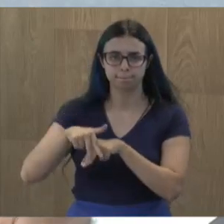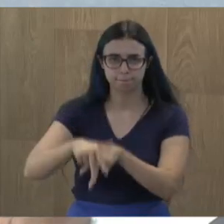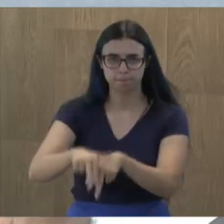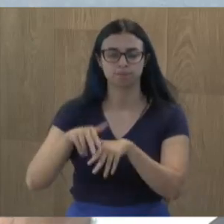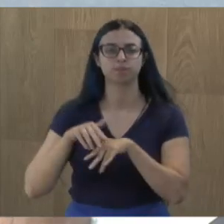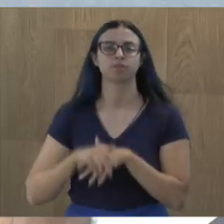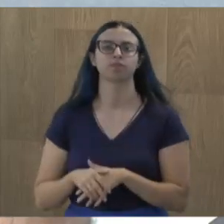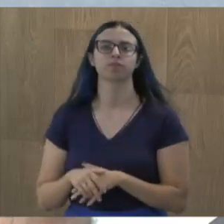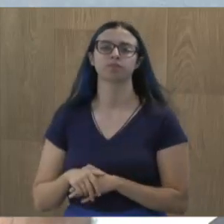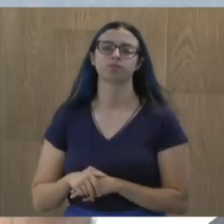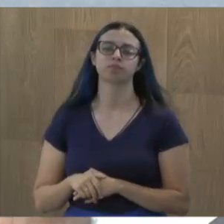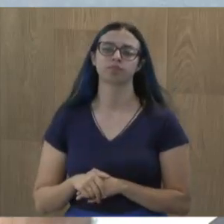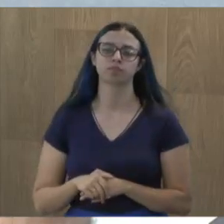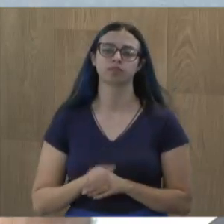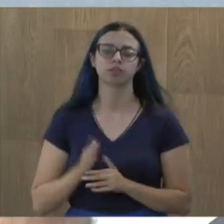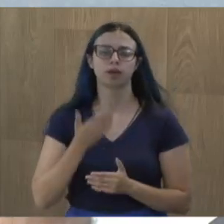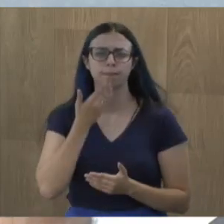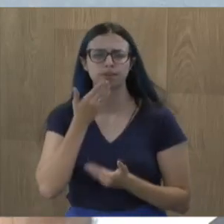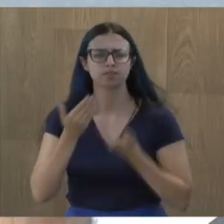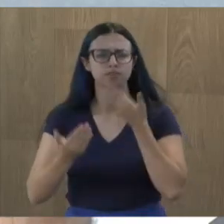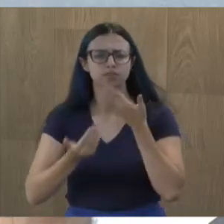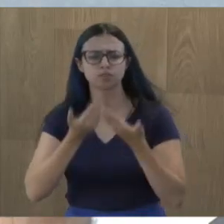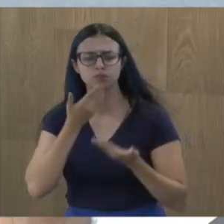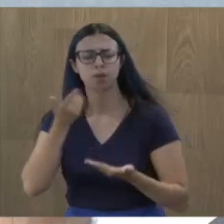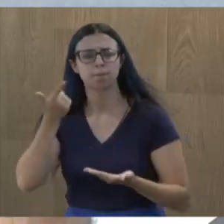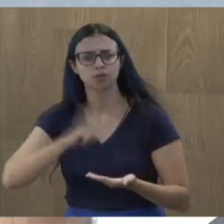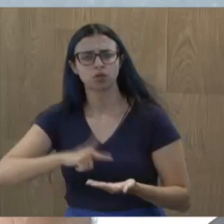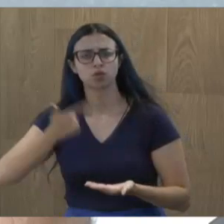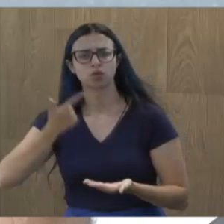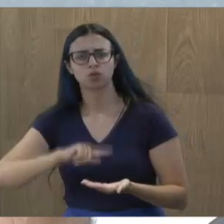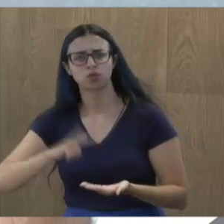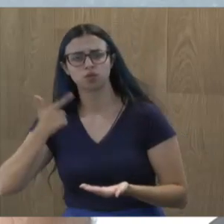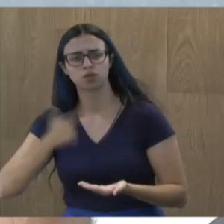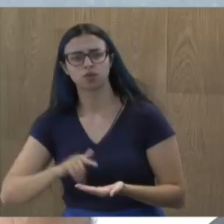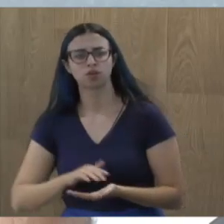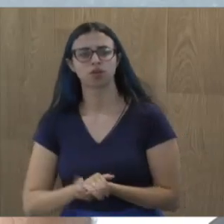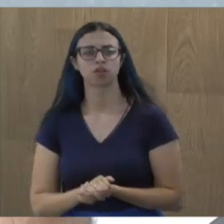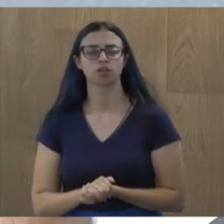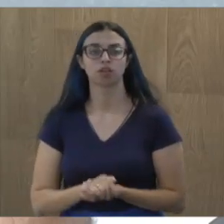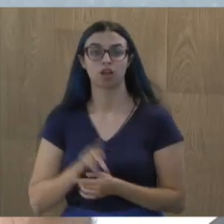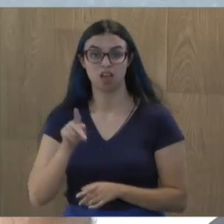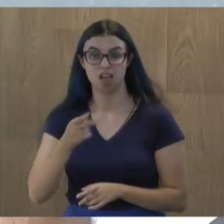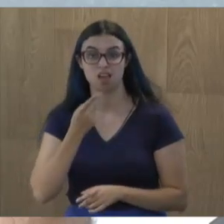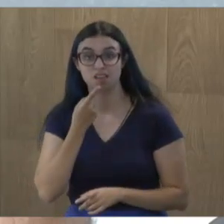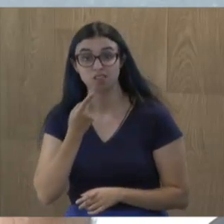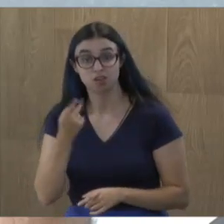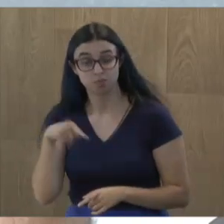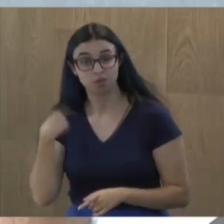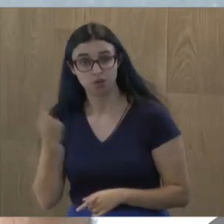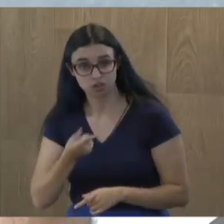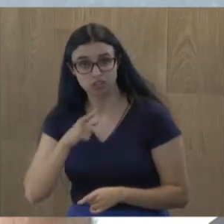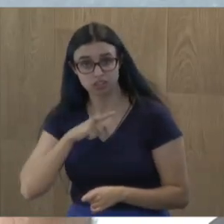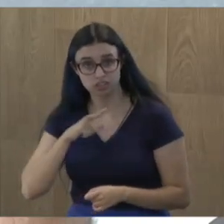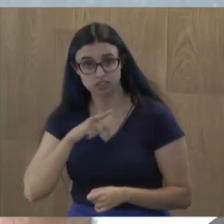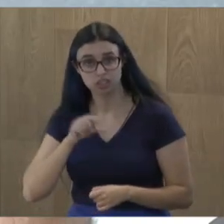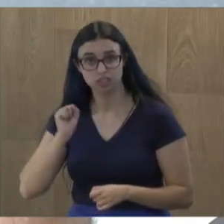moradores, a gente pediu e reforçou, e ela garantiu que nesse pacote estaria colocando lá